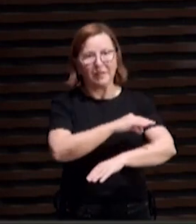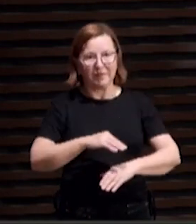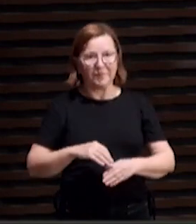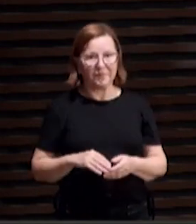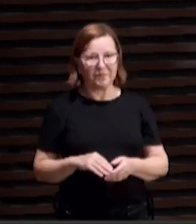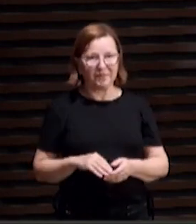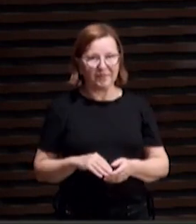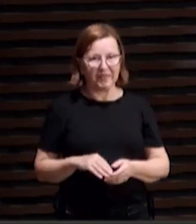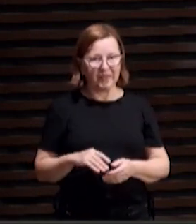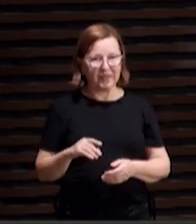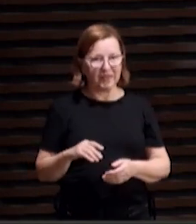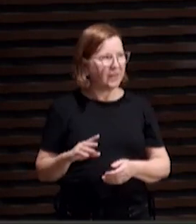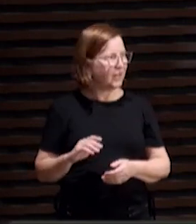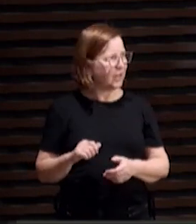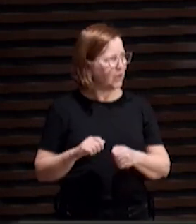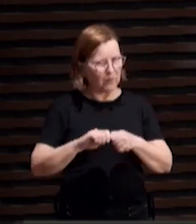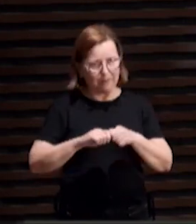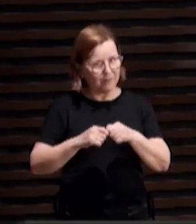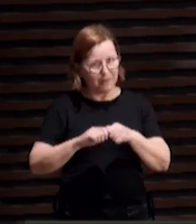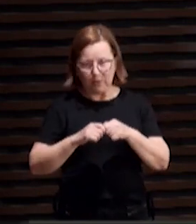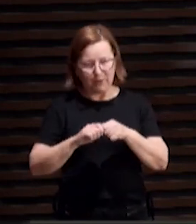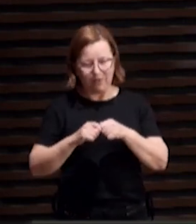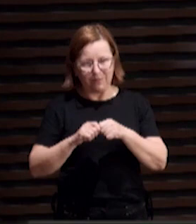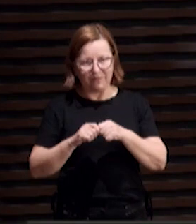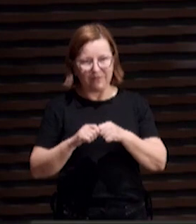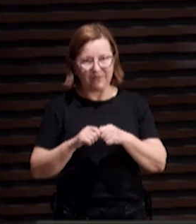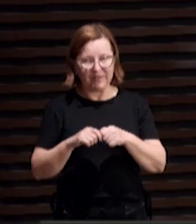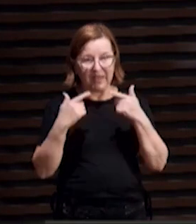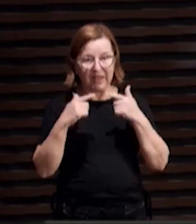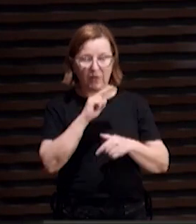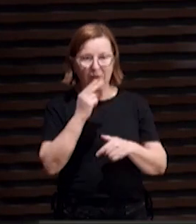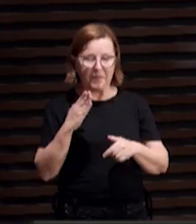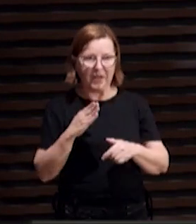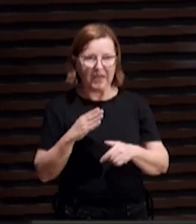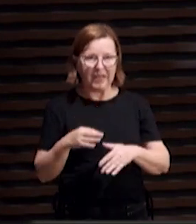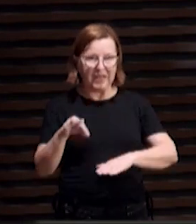Não é piolho, não. Zen, em hebraico, é mosquito.